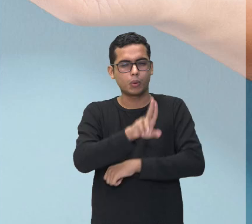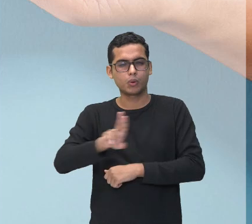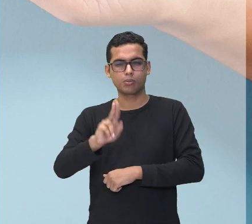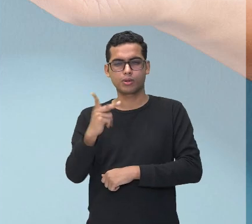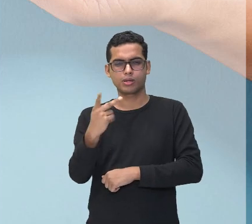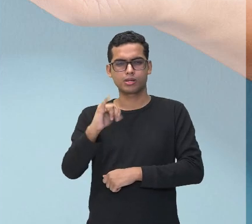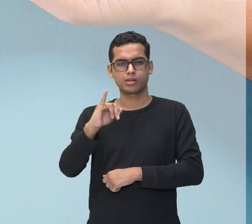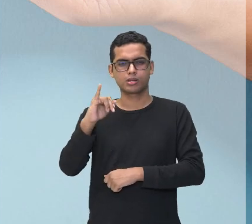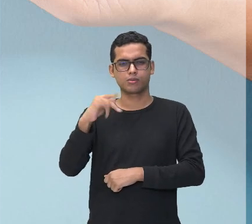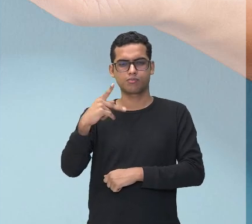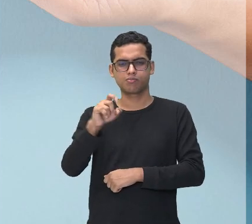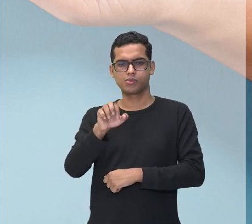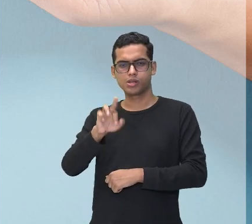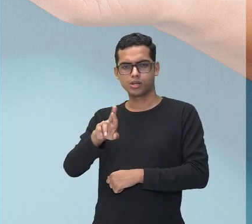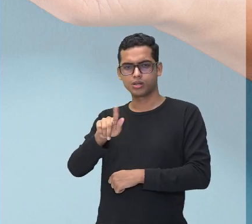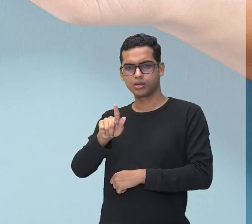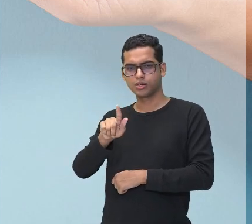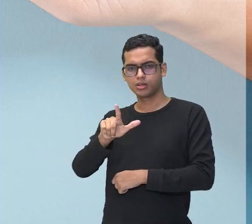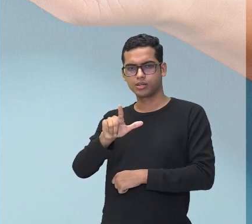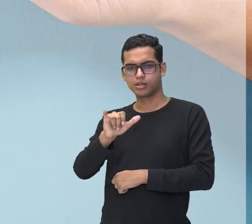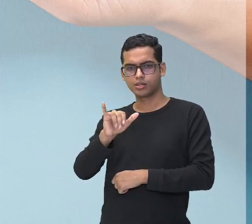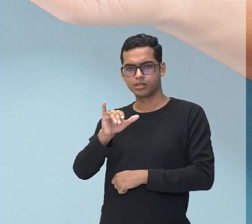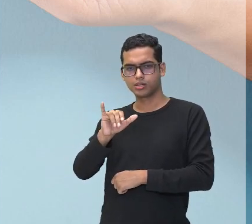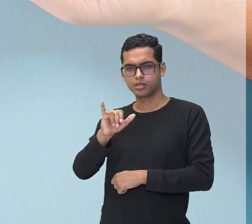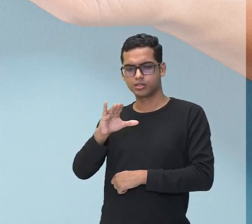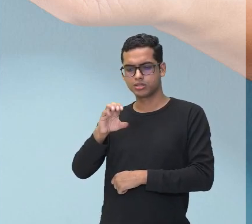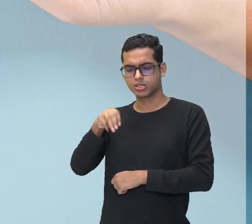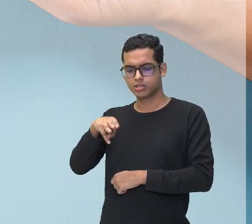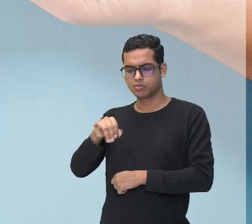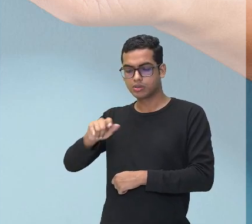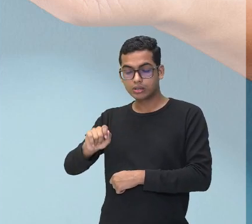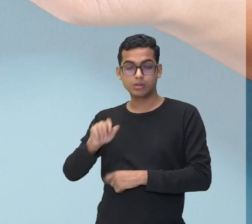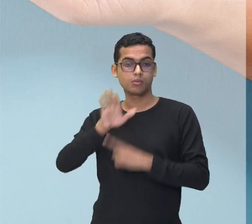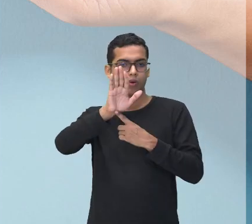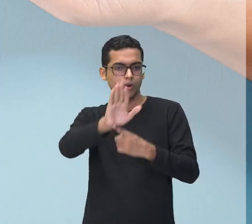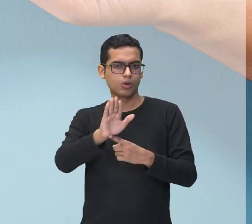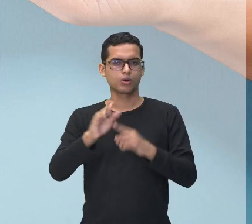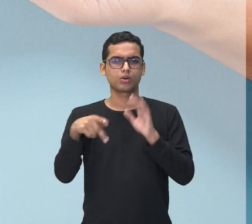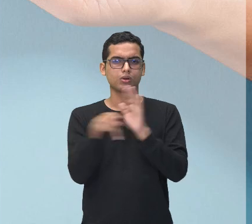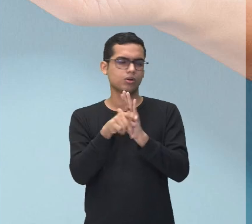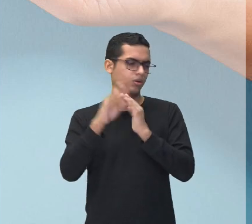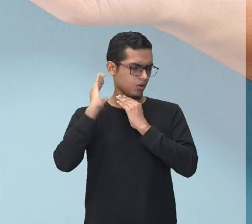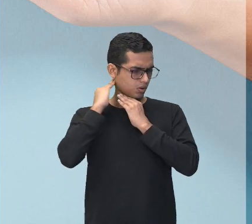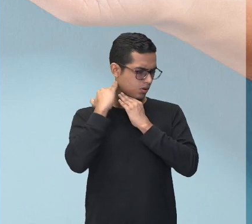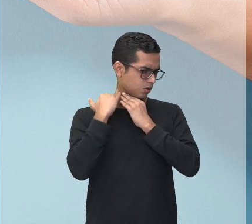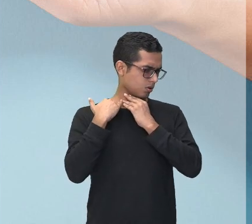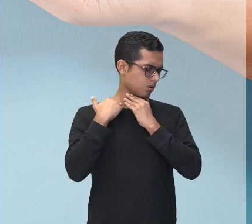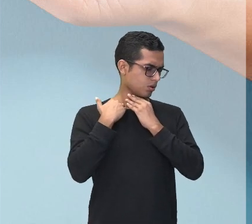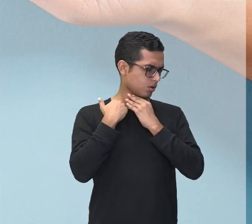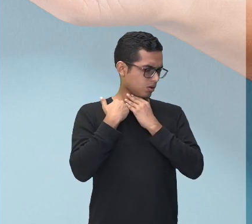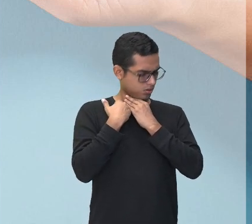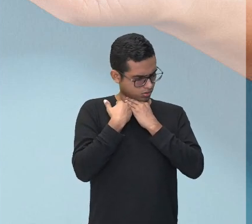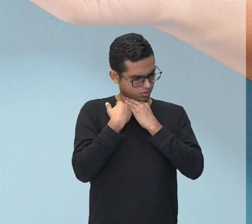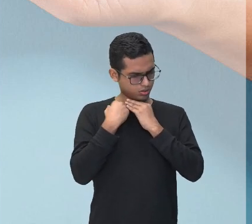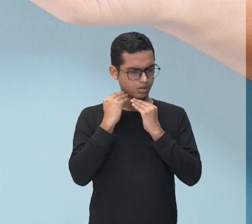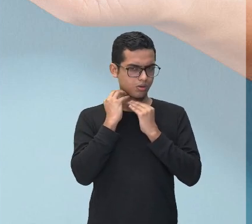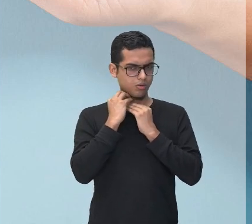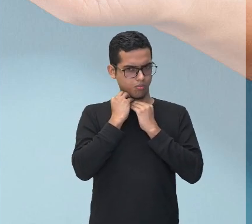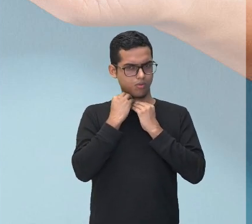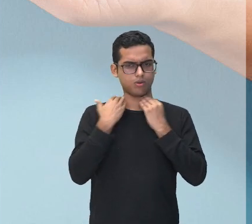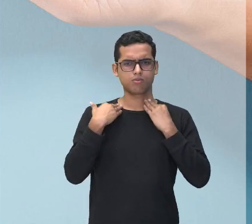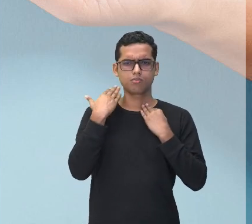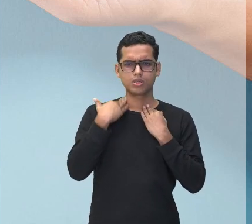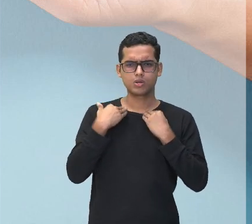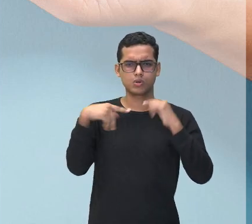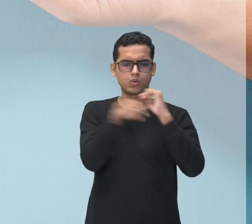apresenta sintomas, por exemplo, como presença de manchas escurecidas em regiões de dobras, como